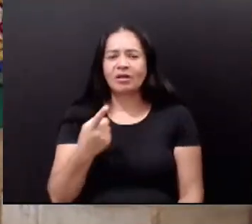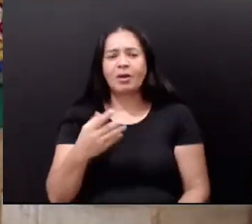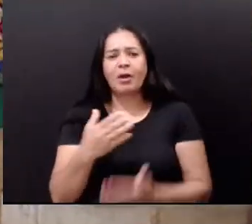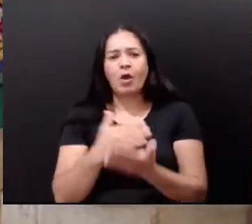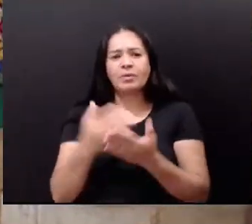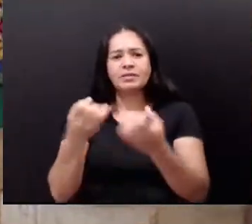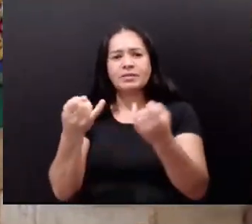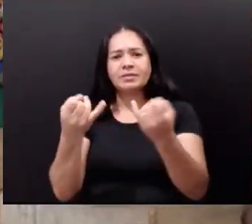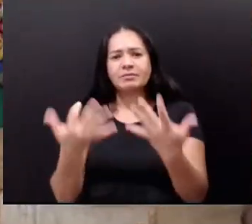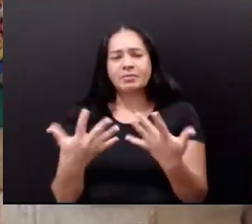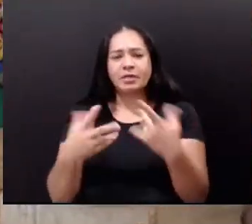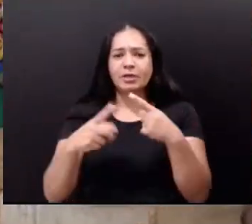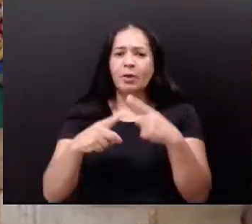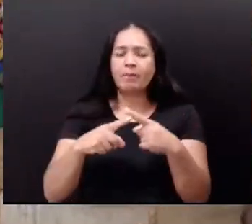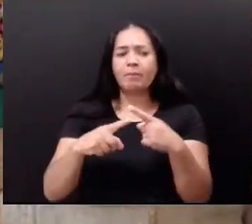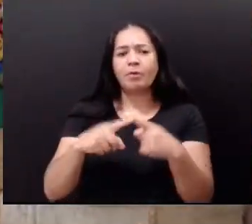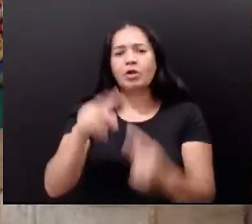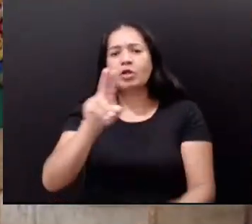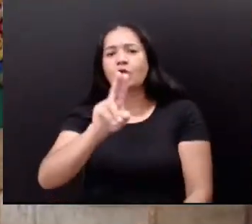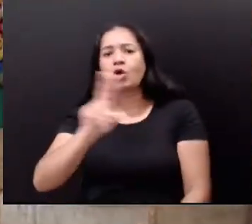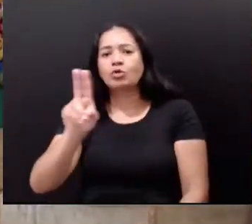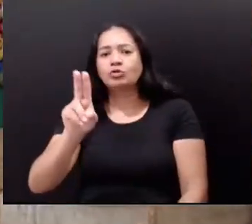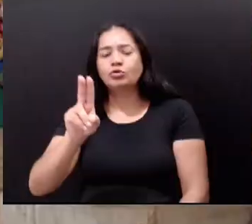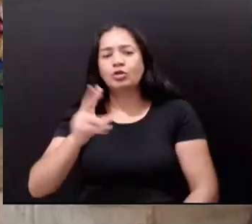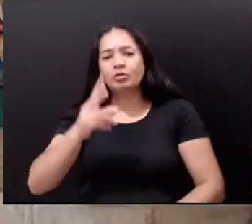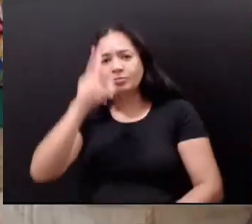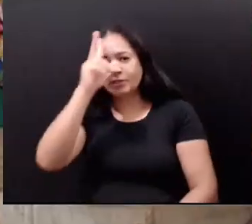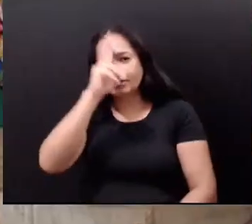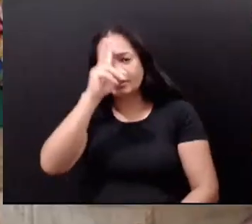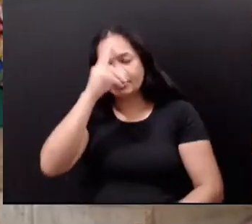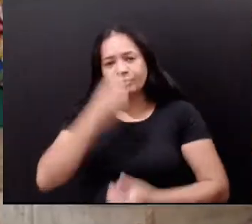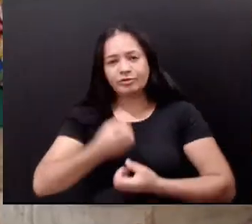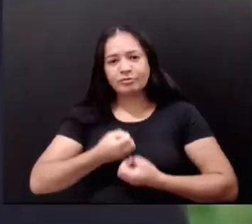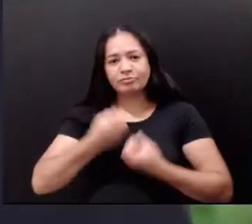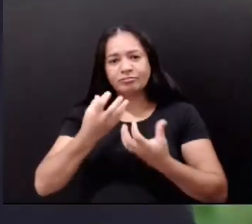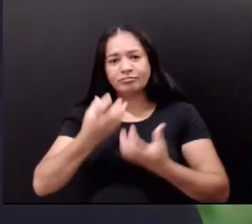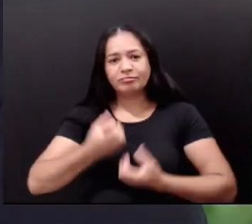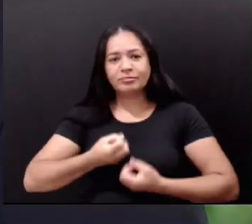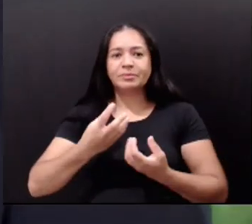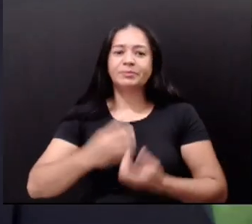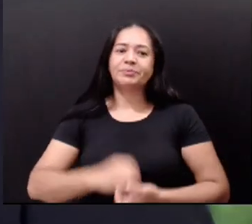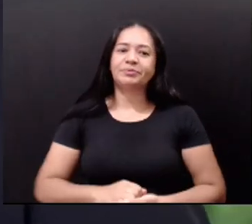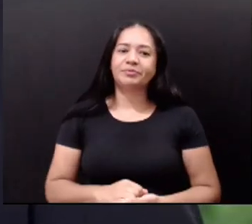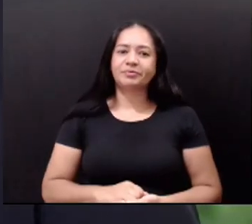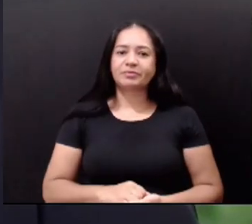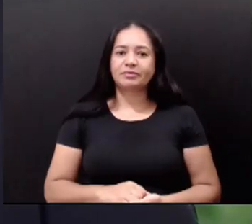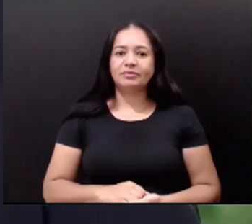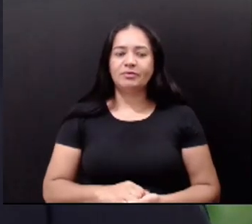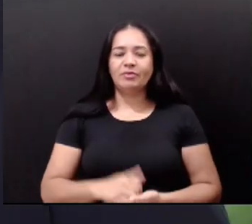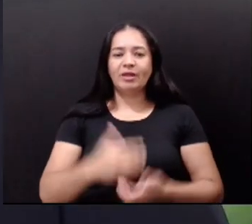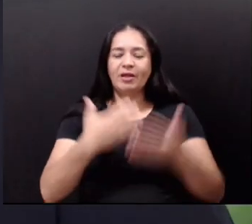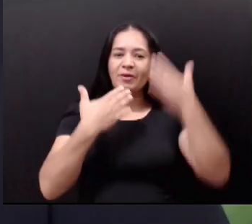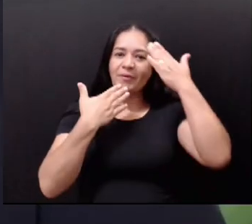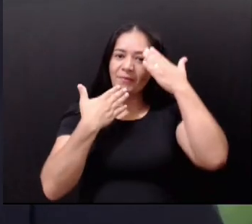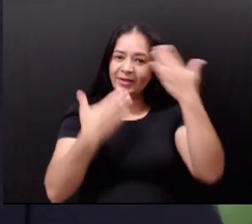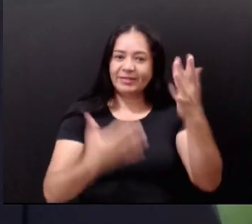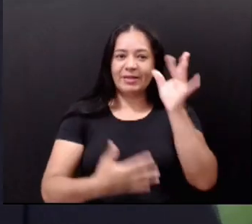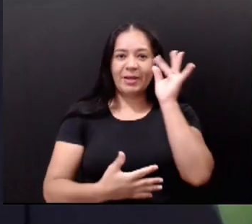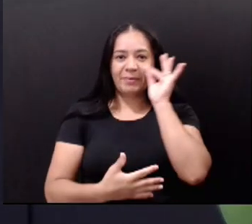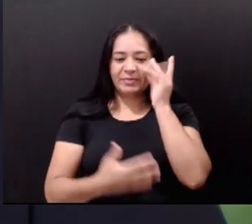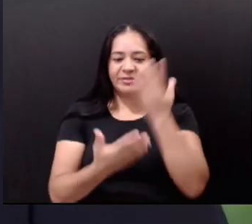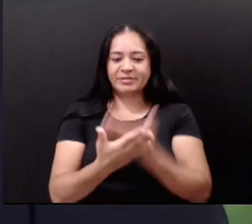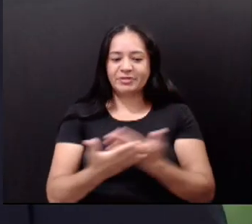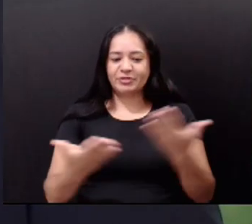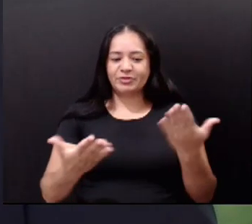desse nome e contando a história para a gente da fundação. Ok. Agradeço a presença de vocês, a oportunidade, né, de estar participando desse